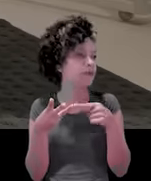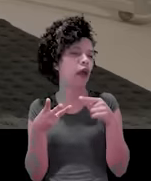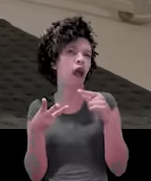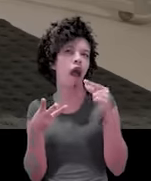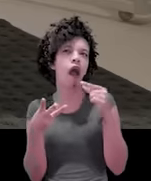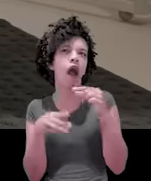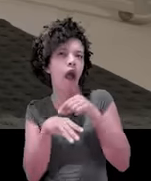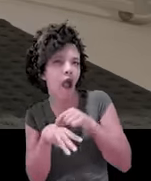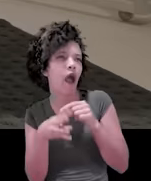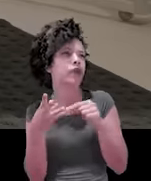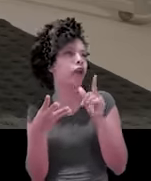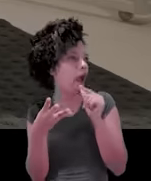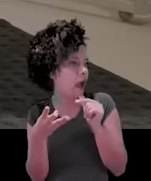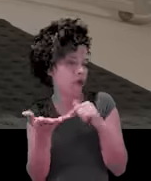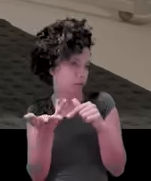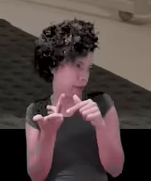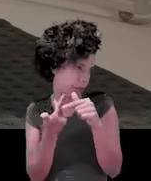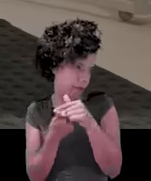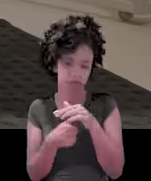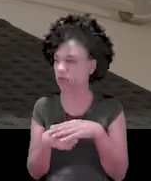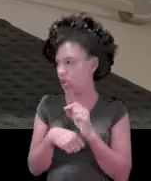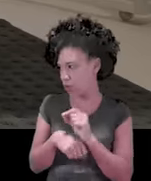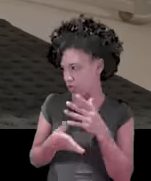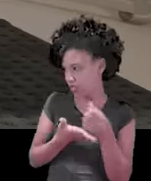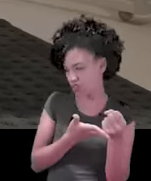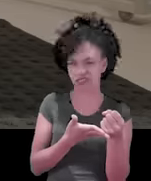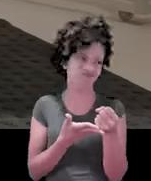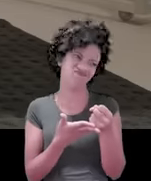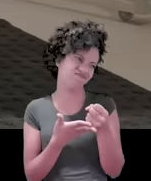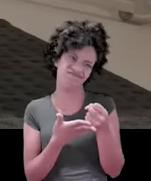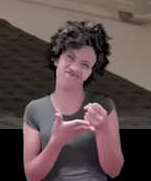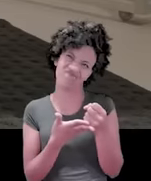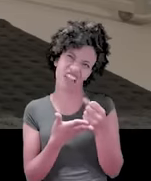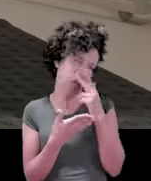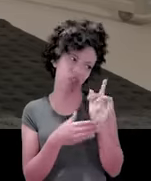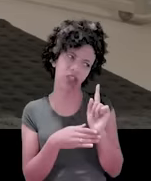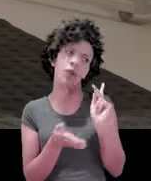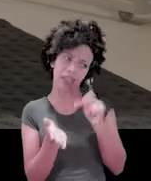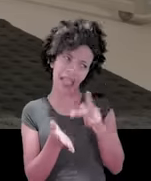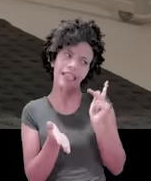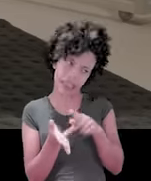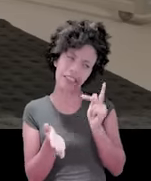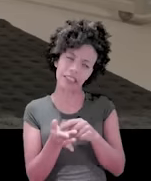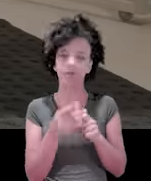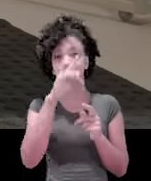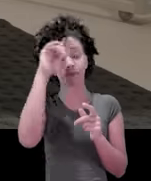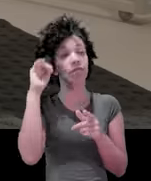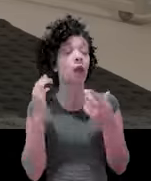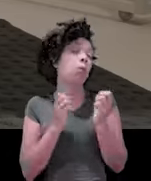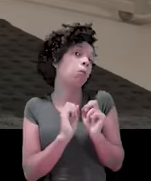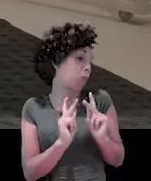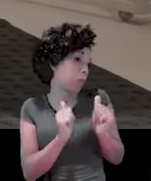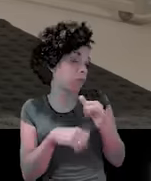água uma coisa se falou que só vou depois né algumas coisas com certeza e aí para